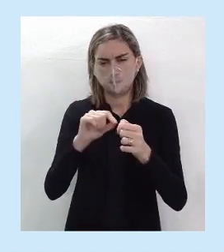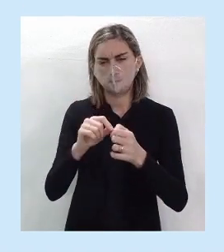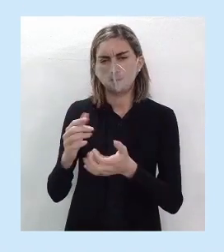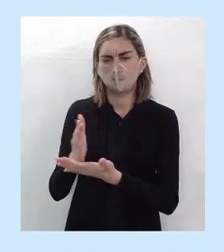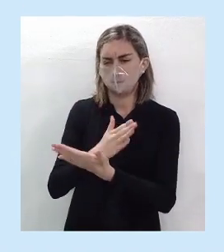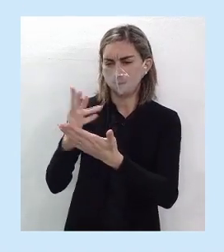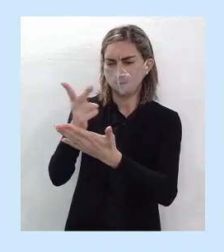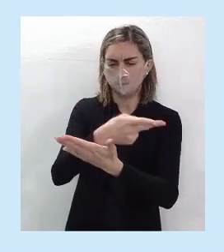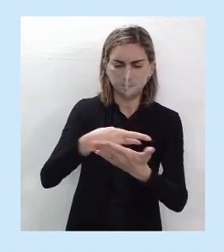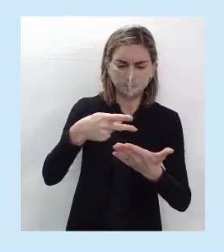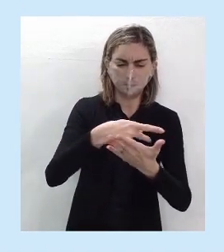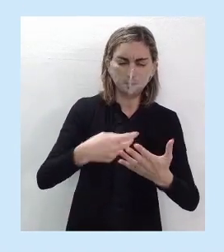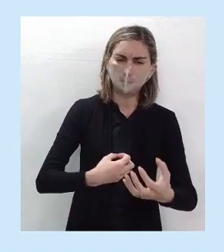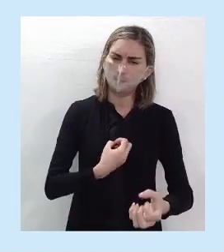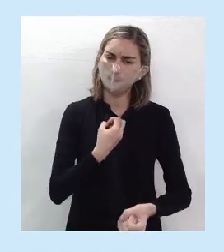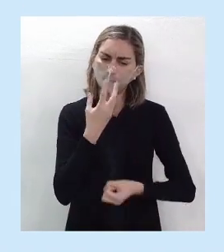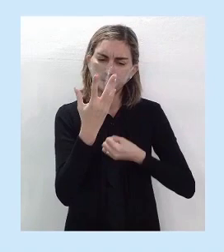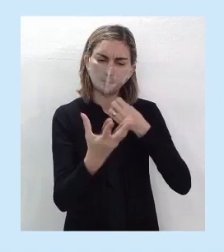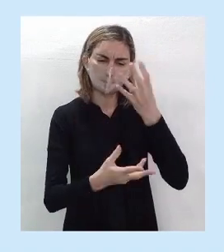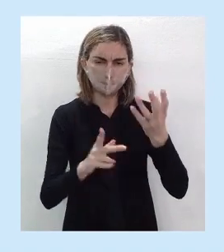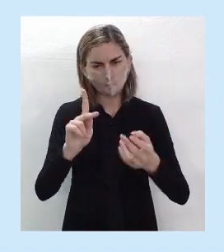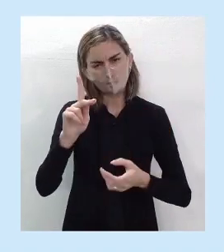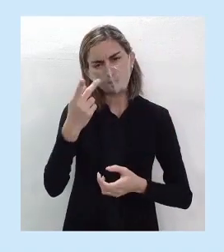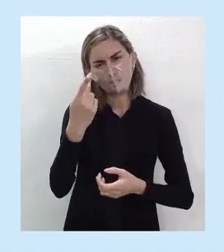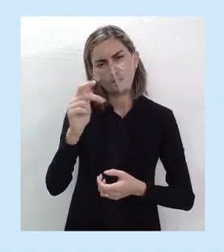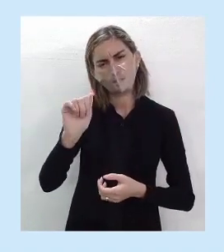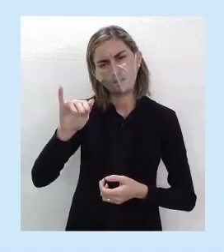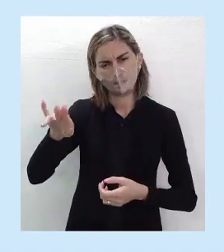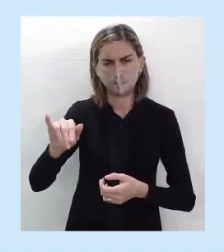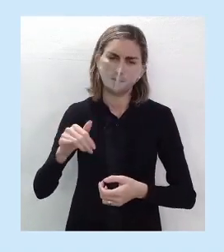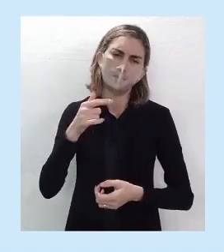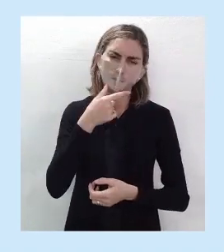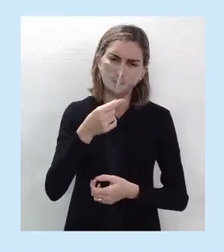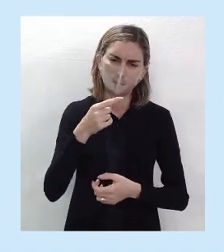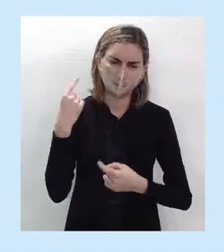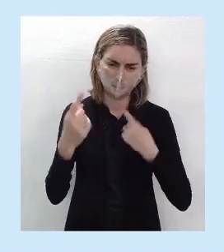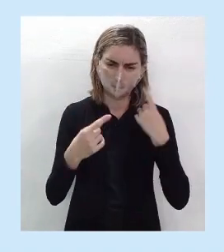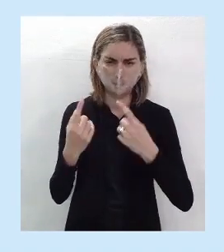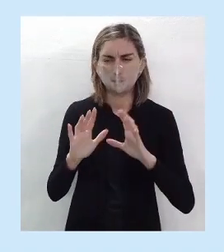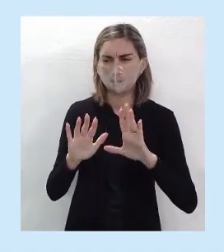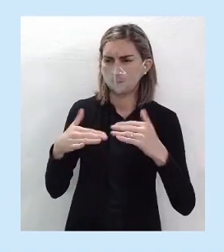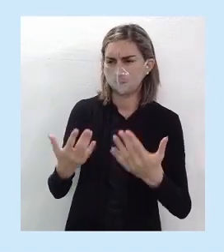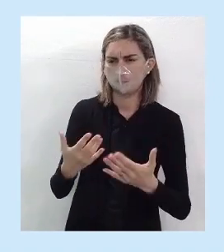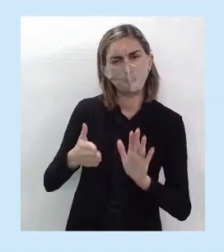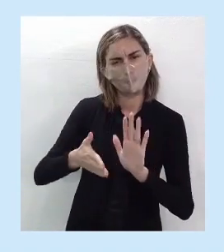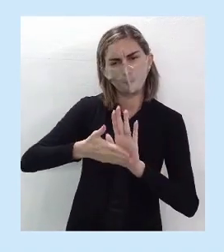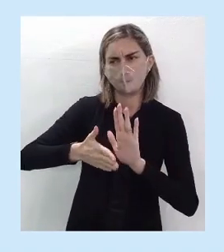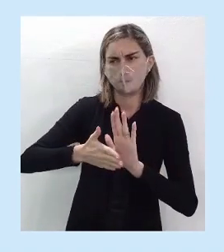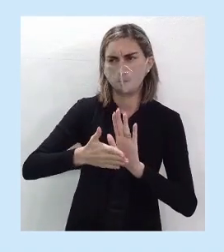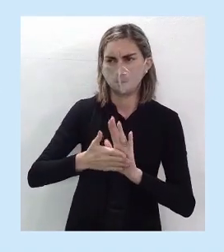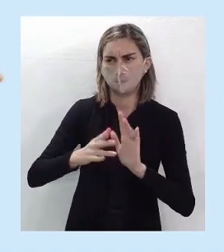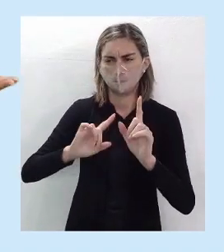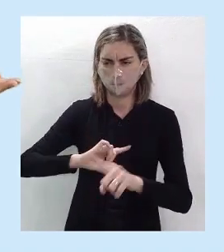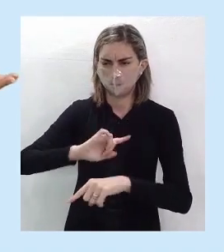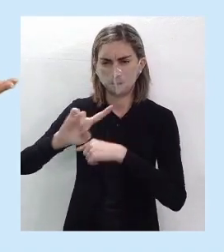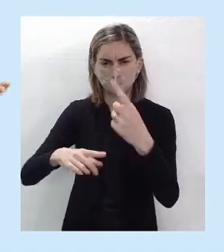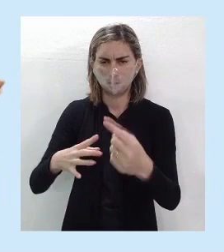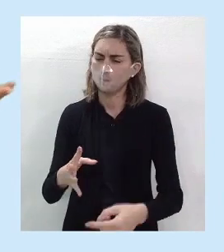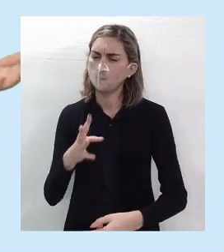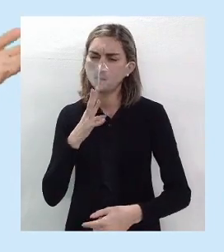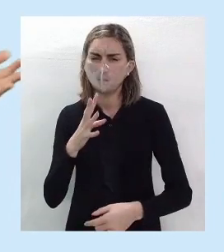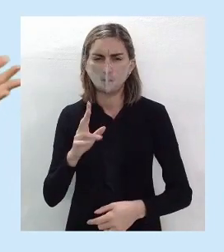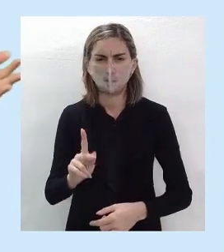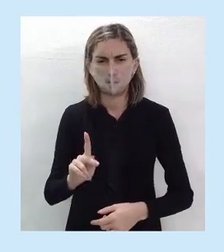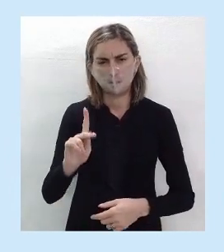poemas inspirados nos haikais do Menino Maluquinho. Então, a minha proposta foi que a gente, depois de conhecer os